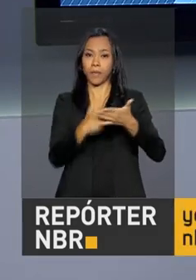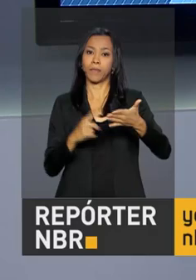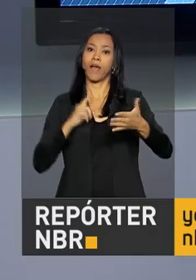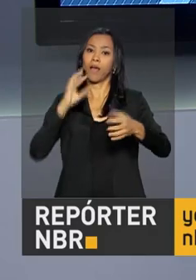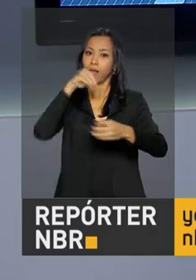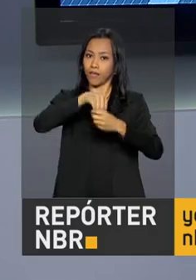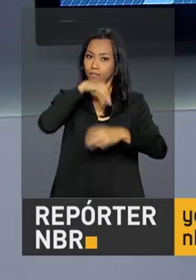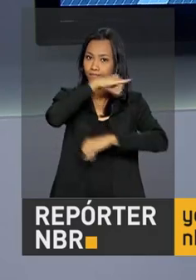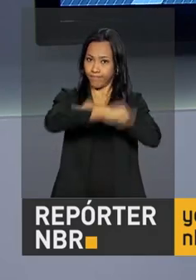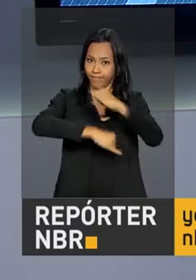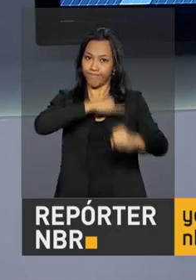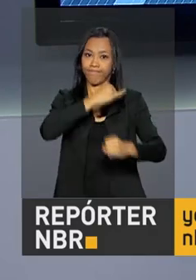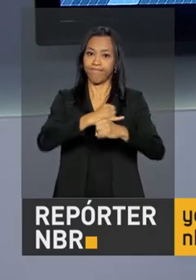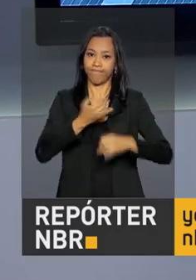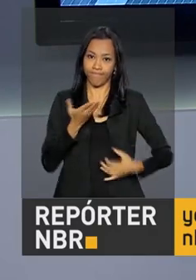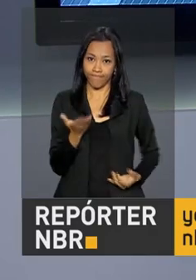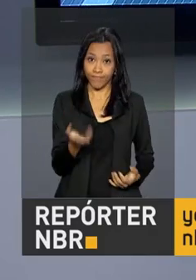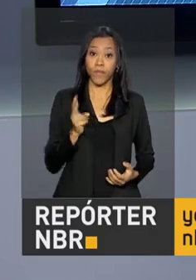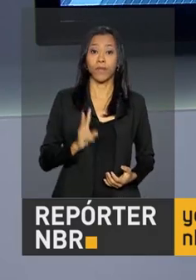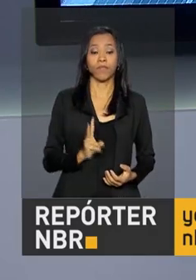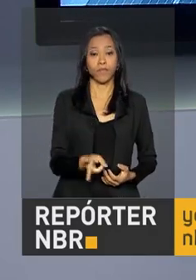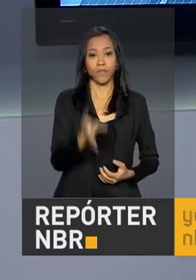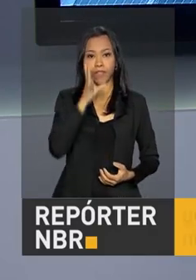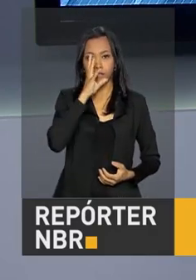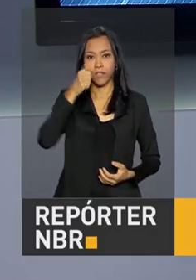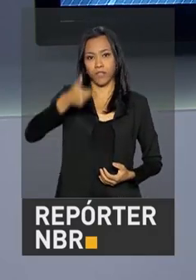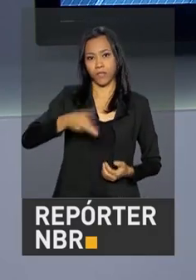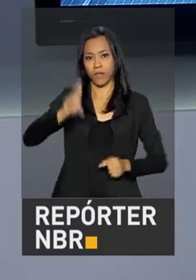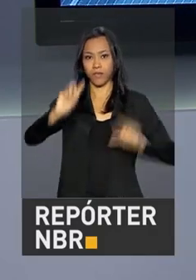programação também está na página da NBR na internet.